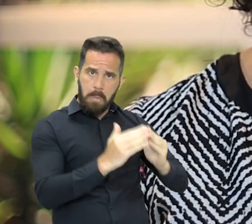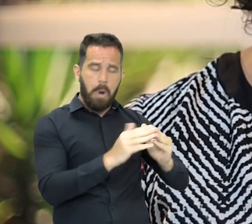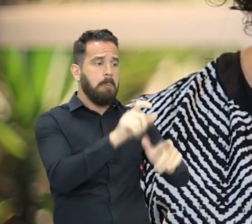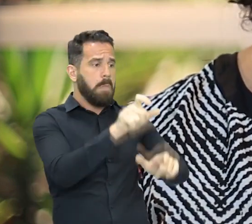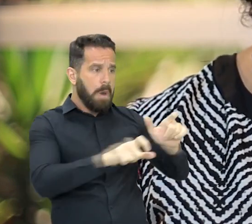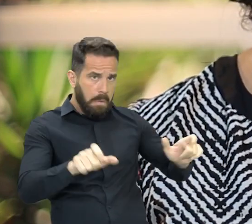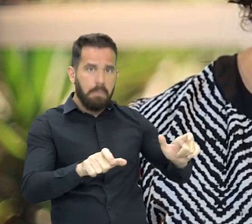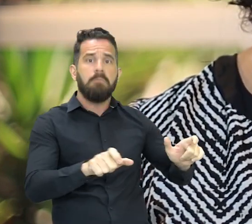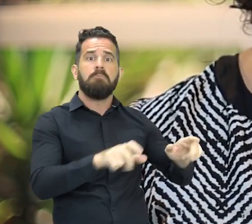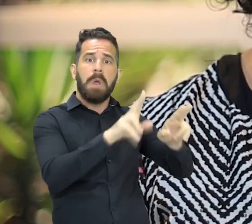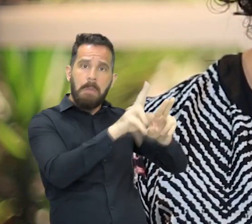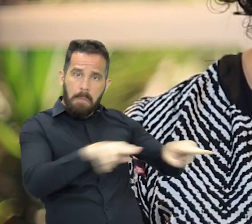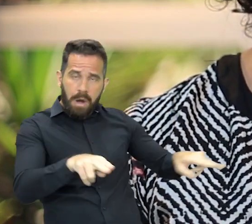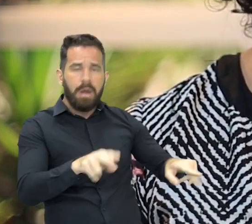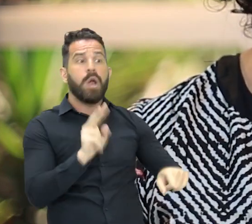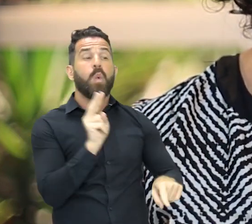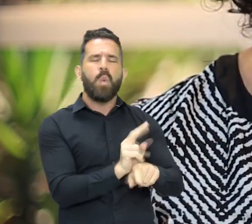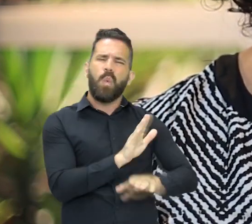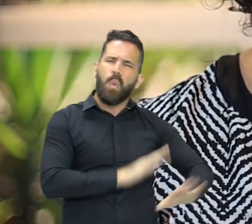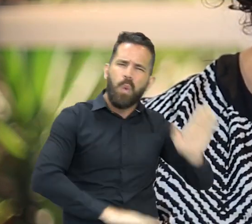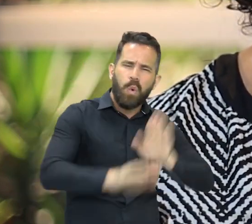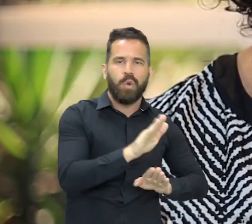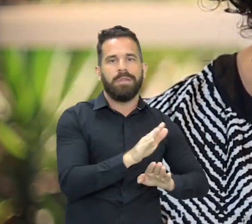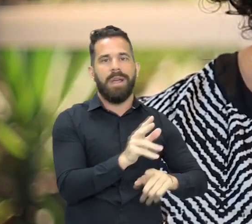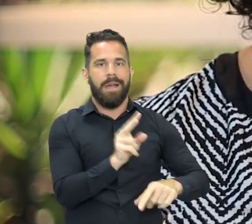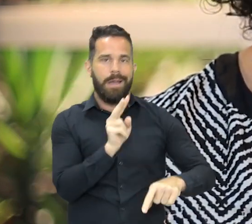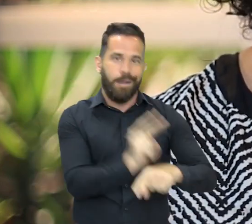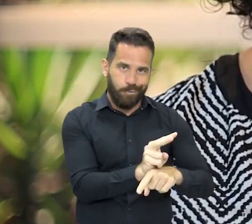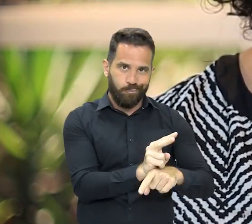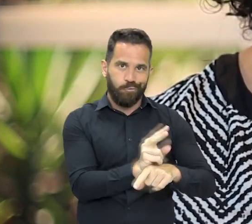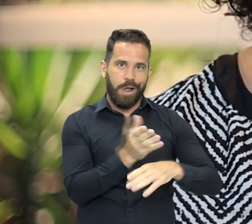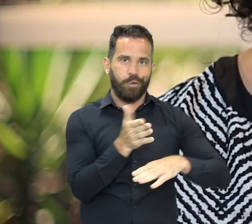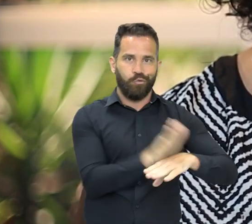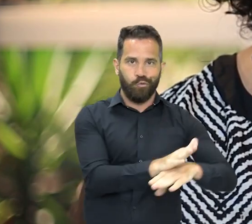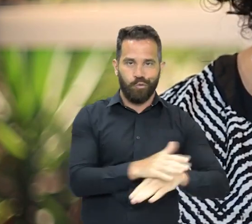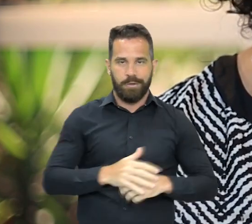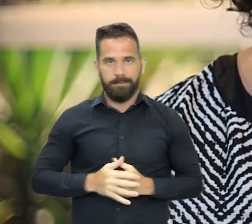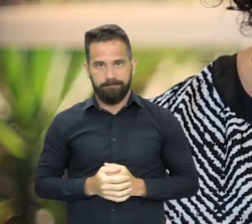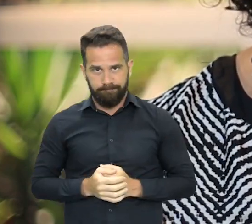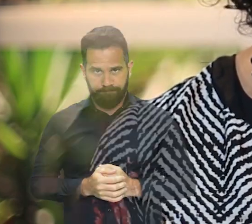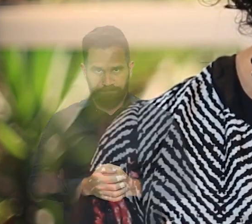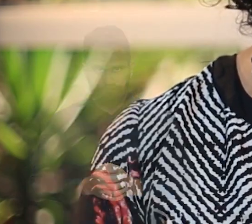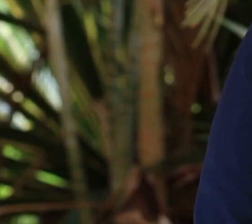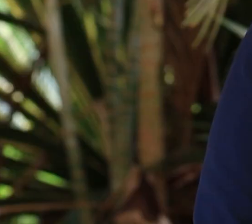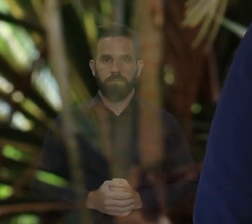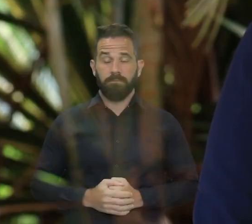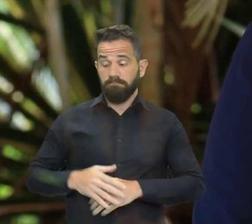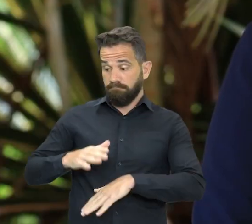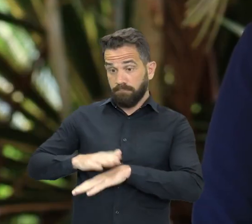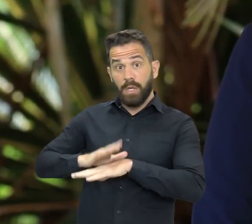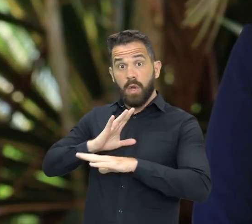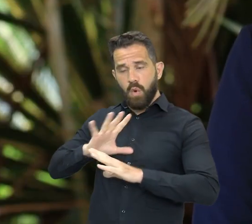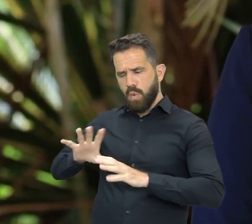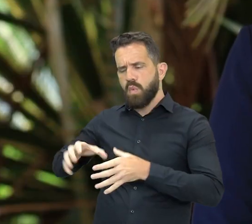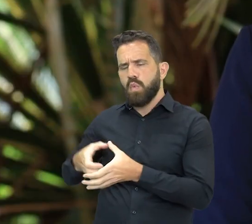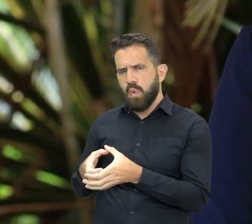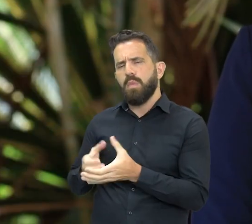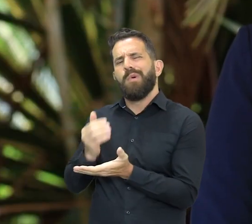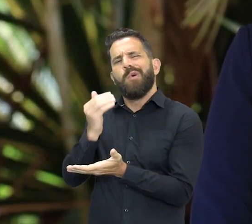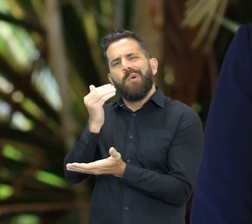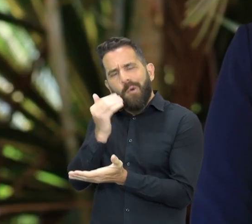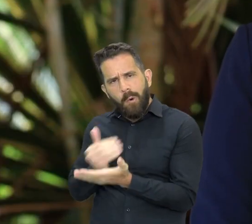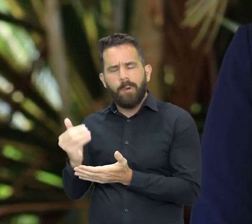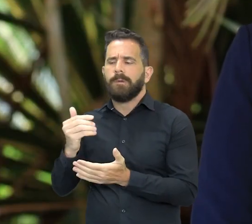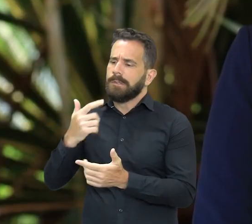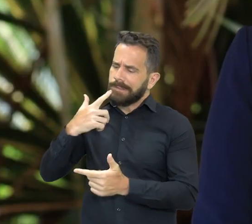ir. E nós mantivemos, então, os moradores nas CELS, tomando todos os cuidados para protegê-los. Quando nós